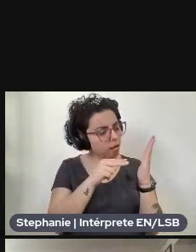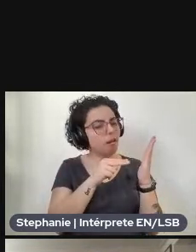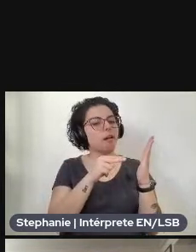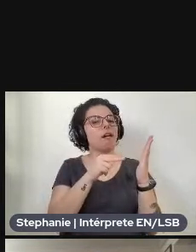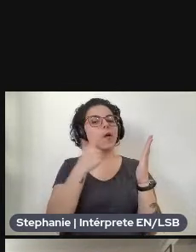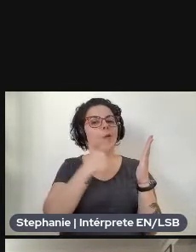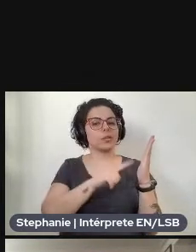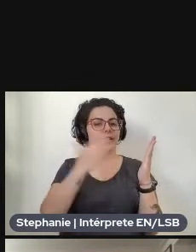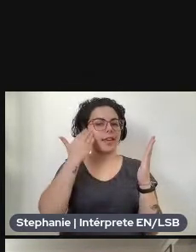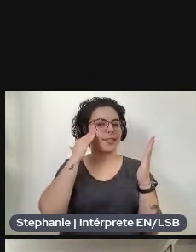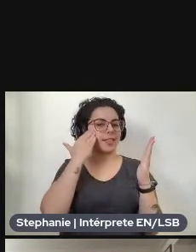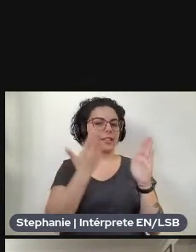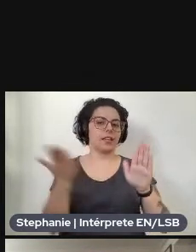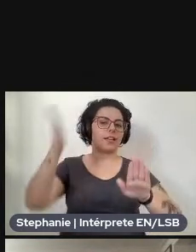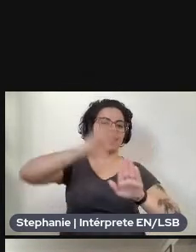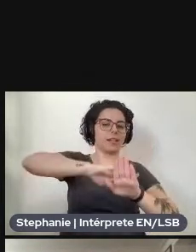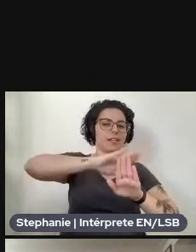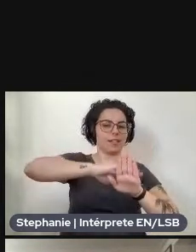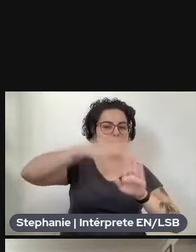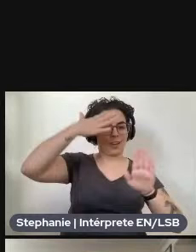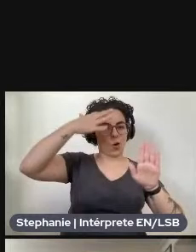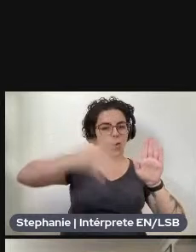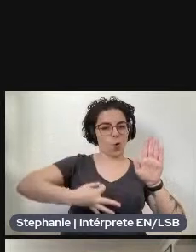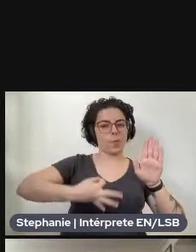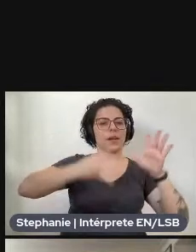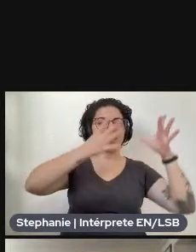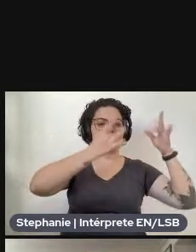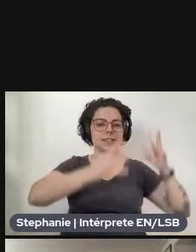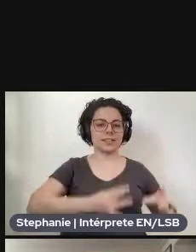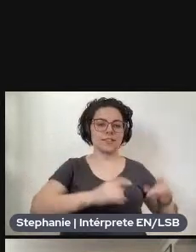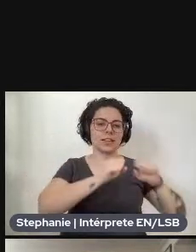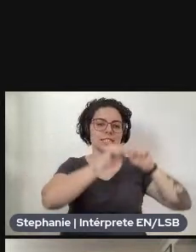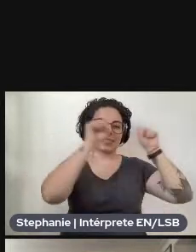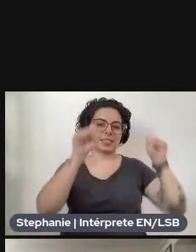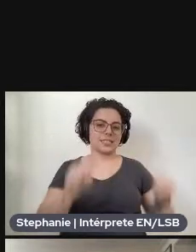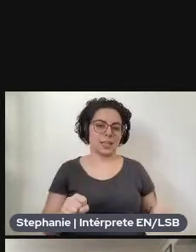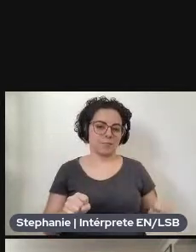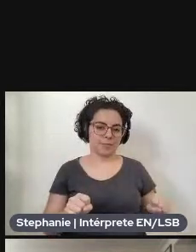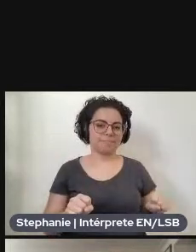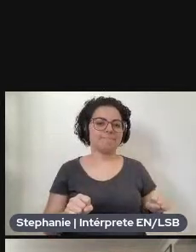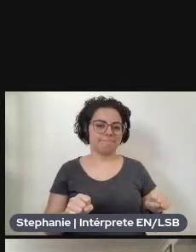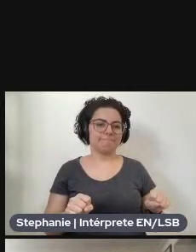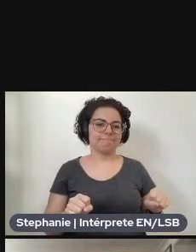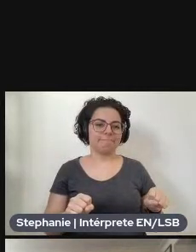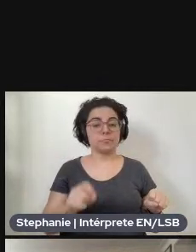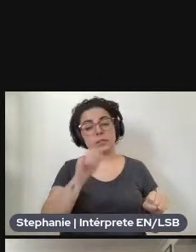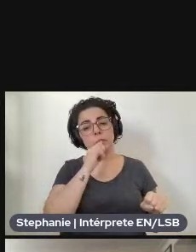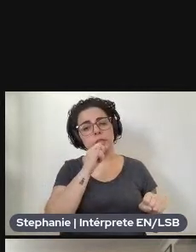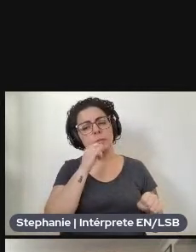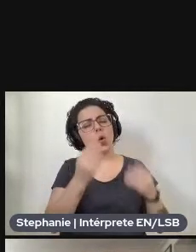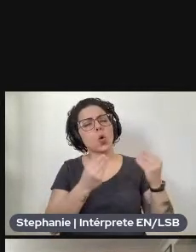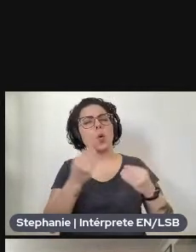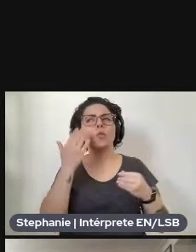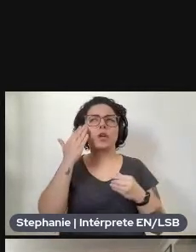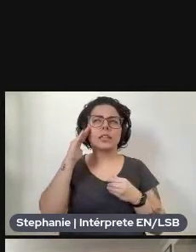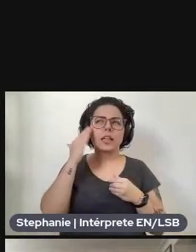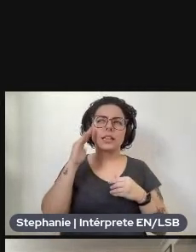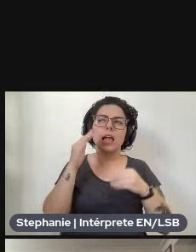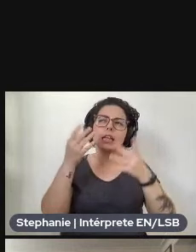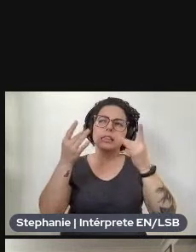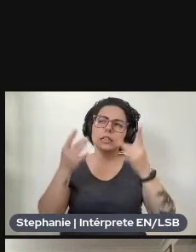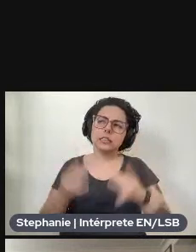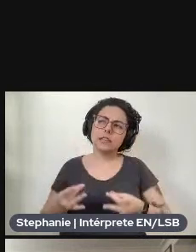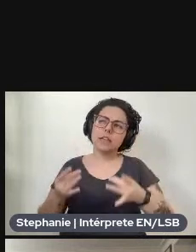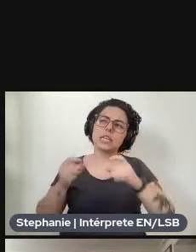e descrição do sistema. Isto é, a minha compreensão e a minha descrição do sistema